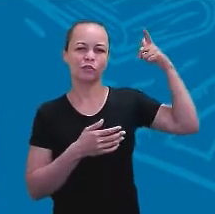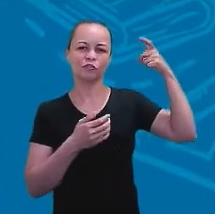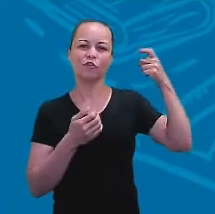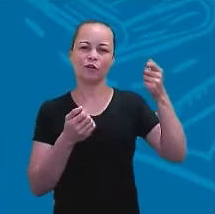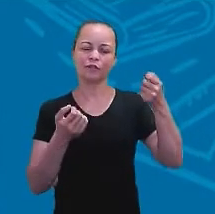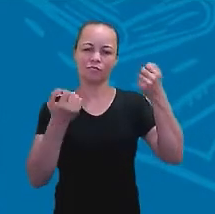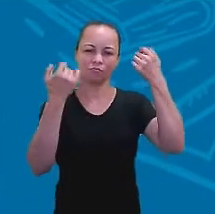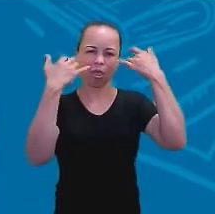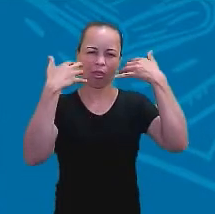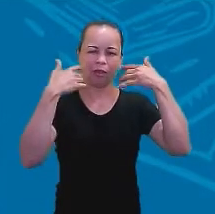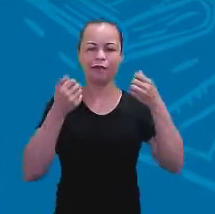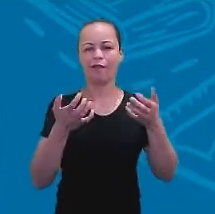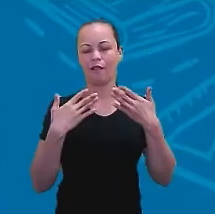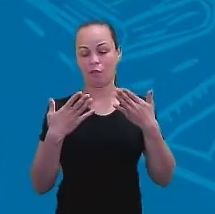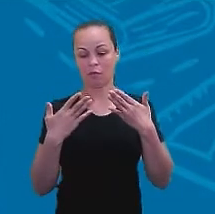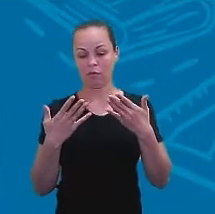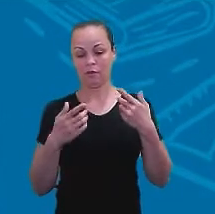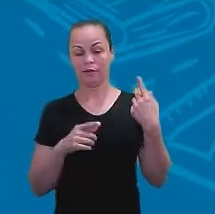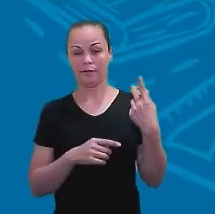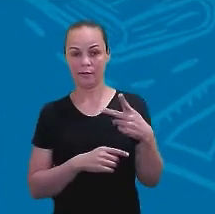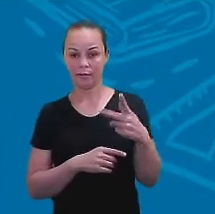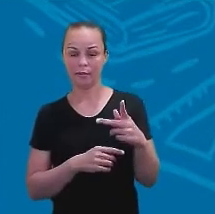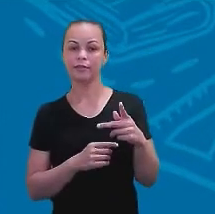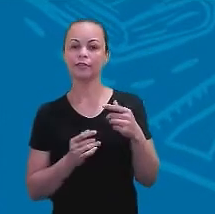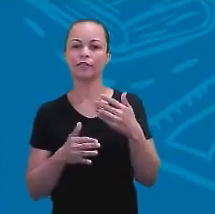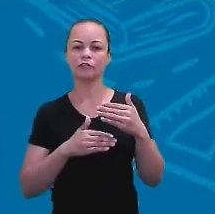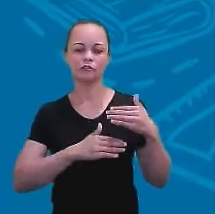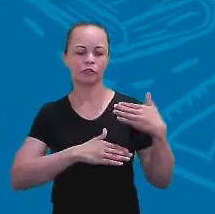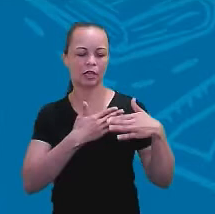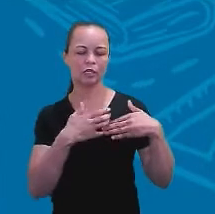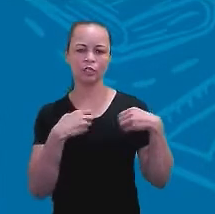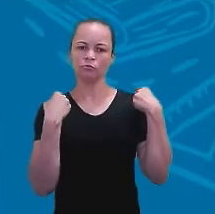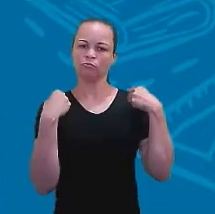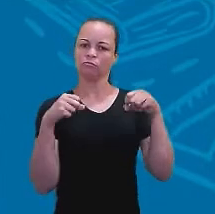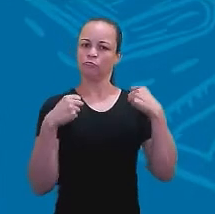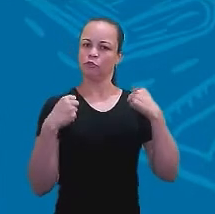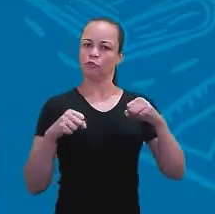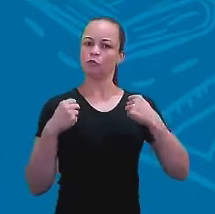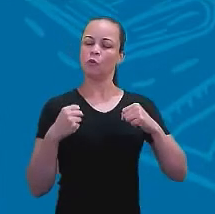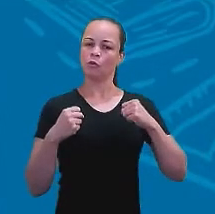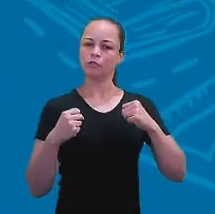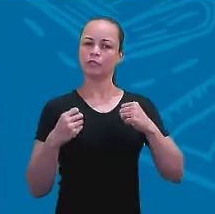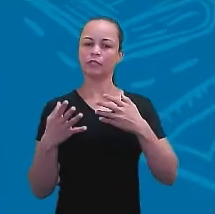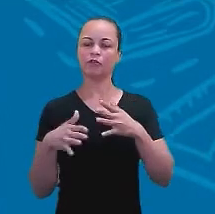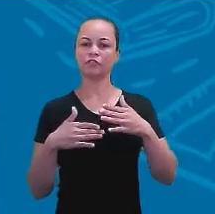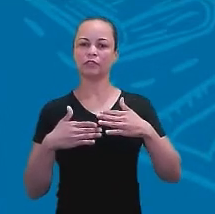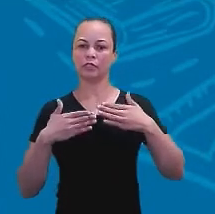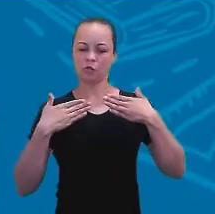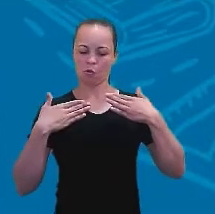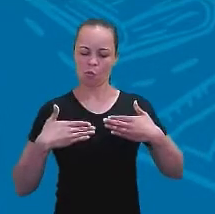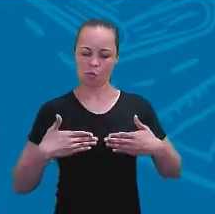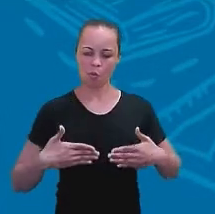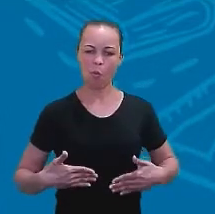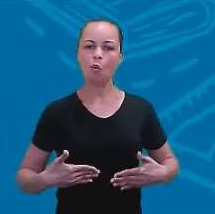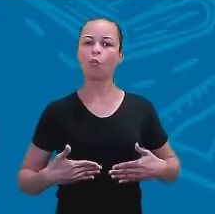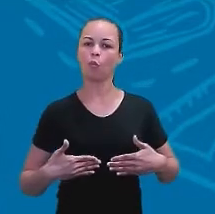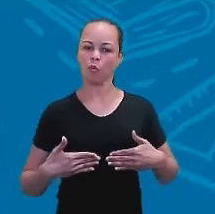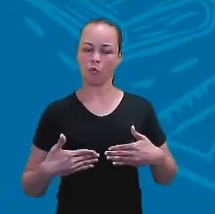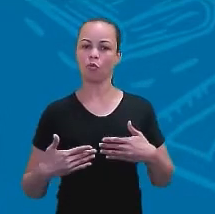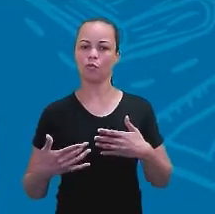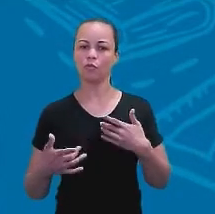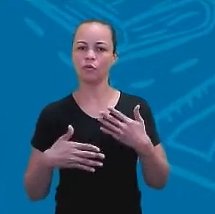fornecer calor e esse calor vai nos dar disposição, porque vai fazer com que o nosso metabolismo, com que o